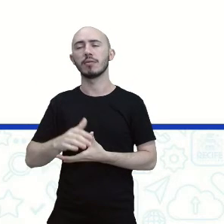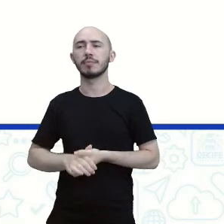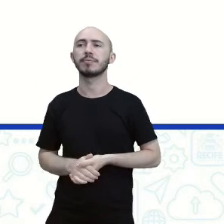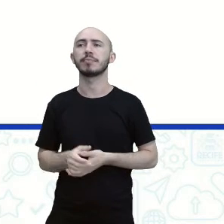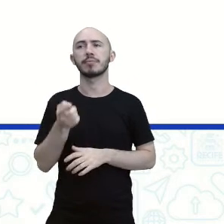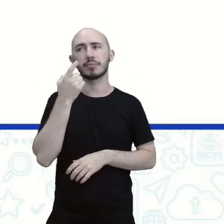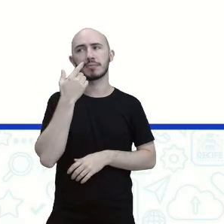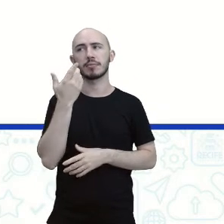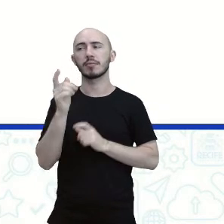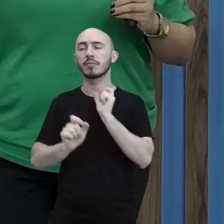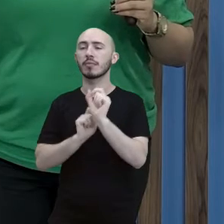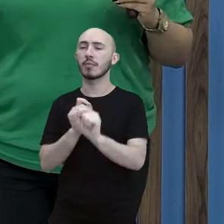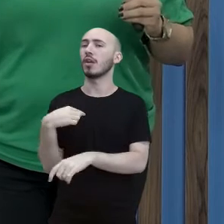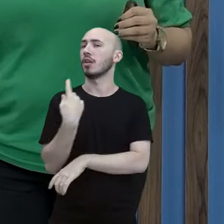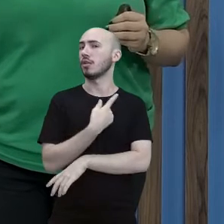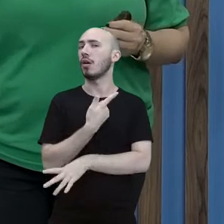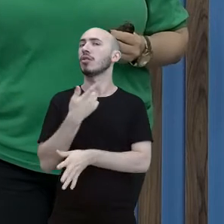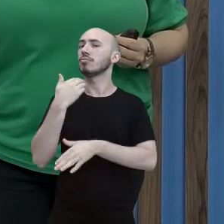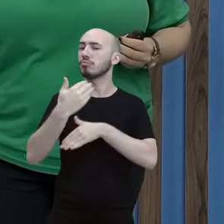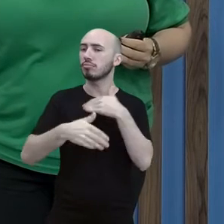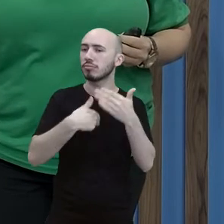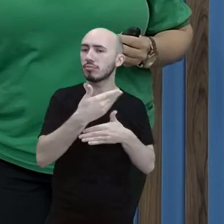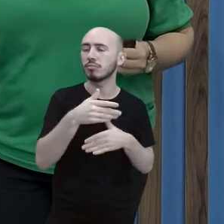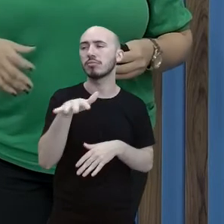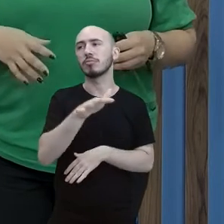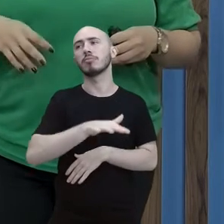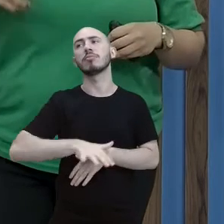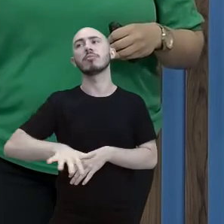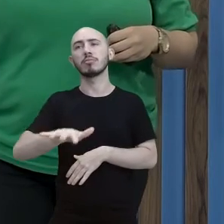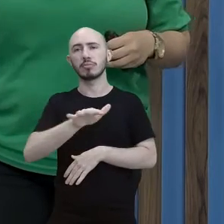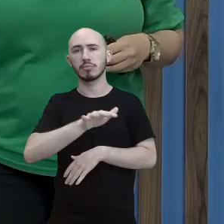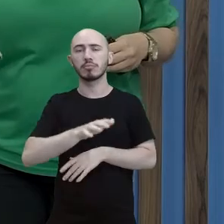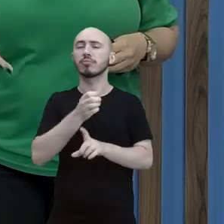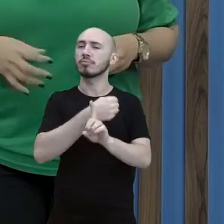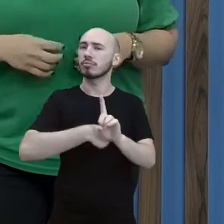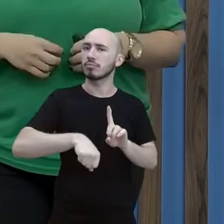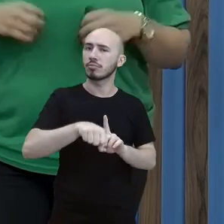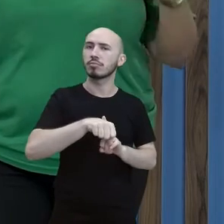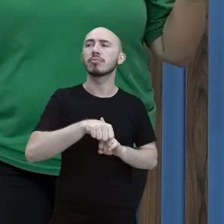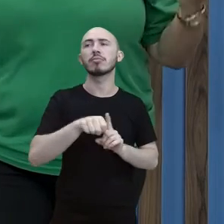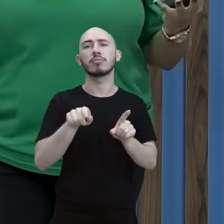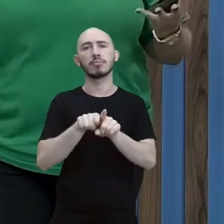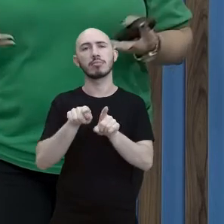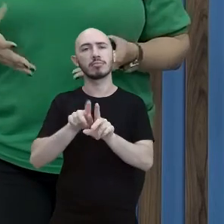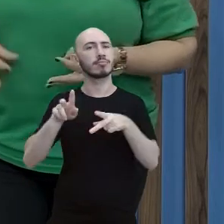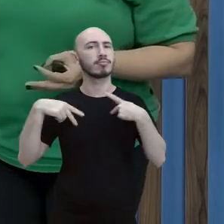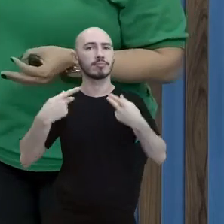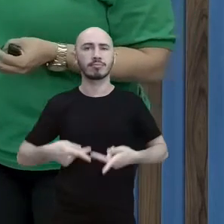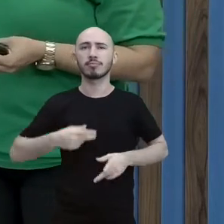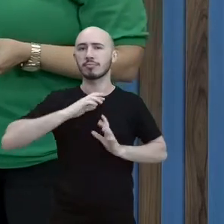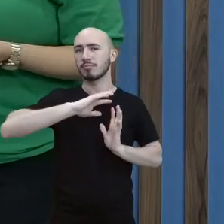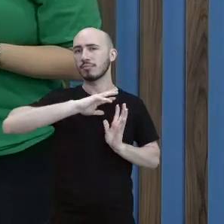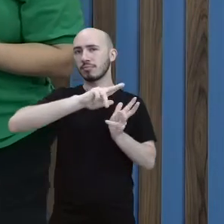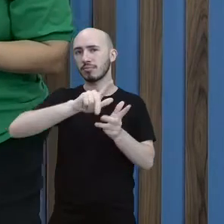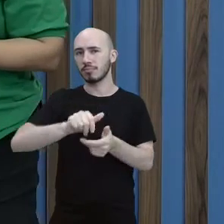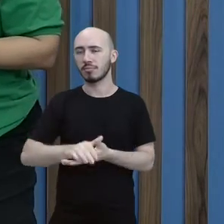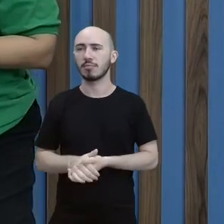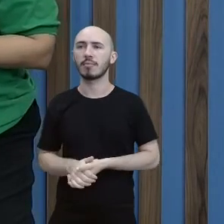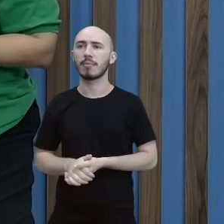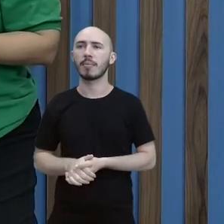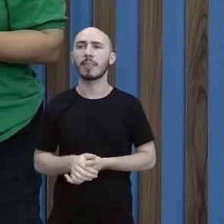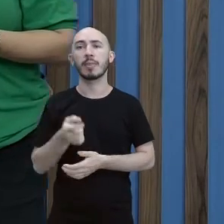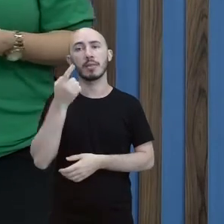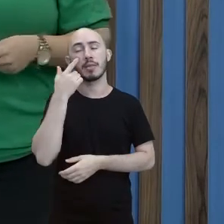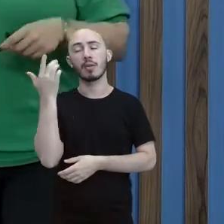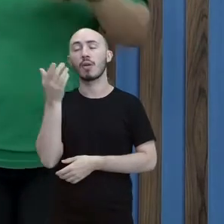é o que faz a gente ter esse desenvolvimento, né, na sociedade, né, na humanidade. Então,